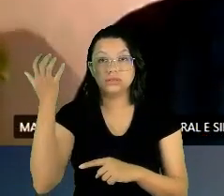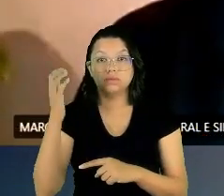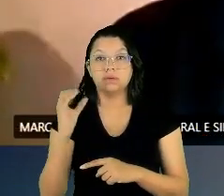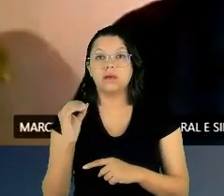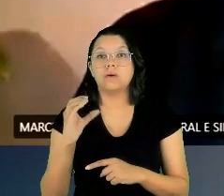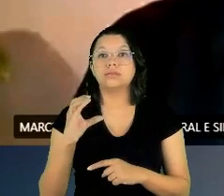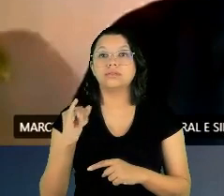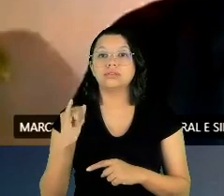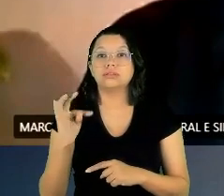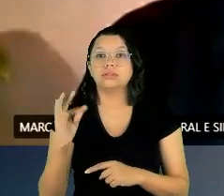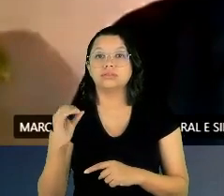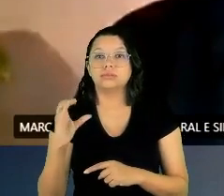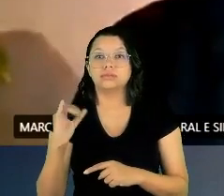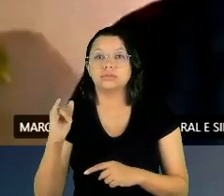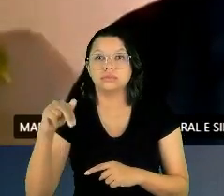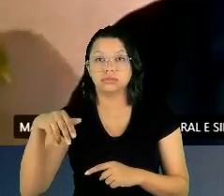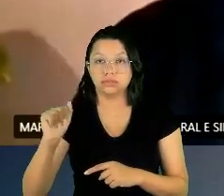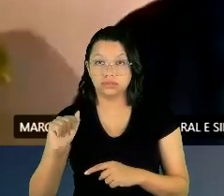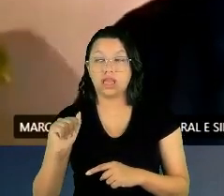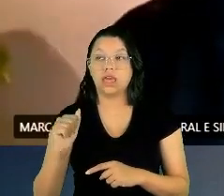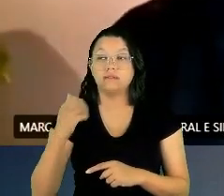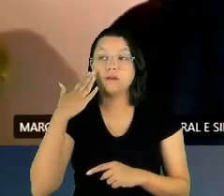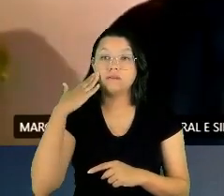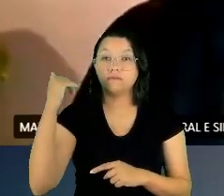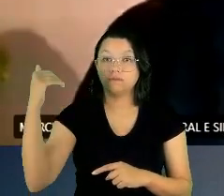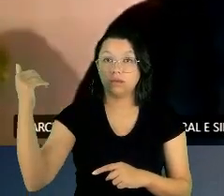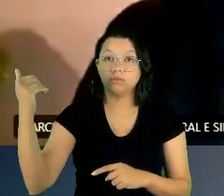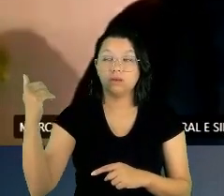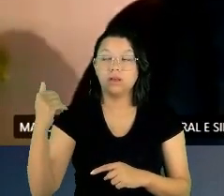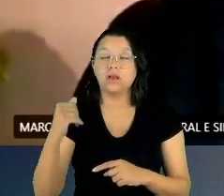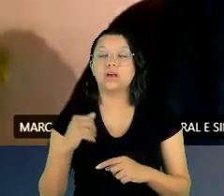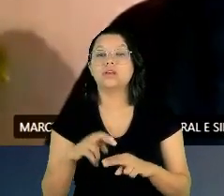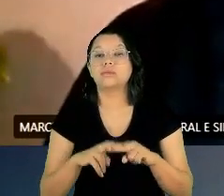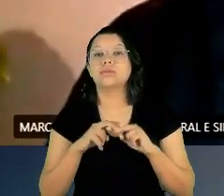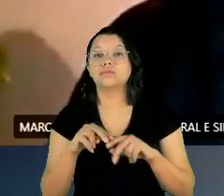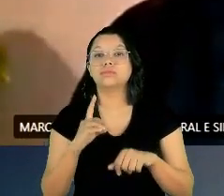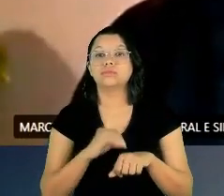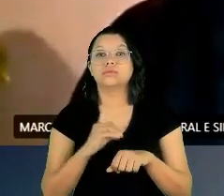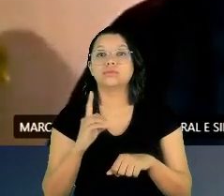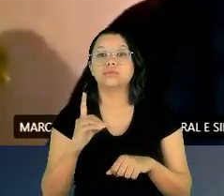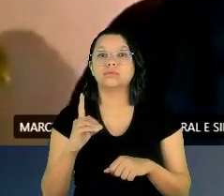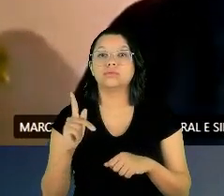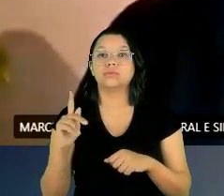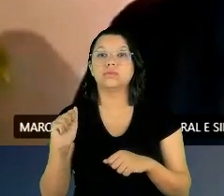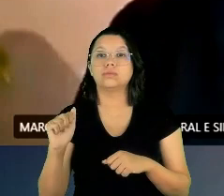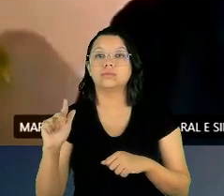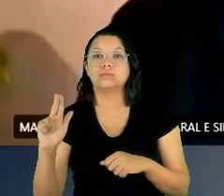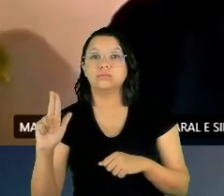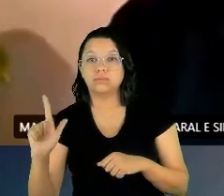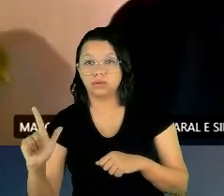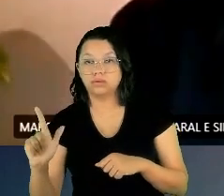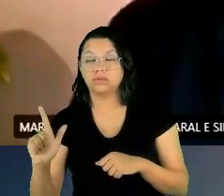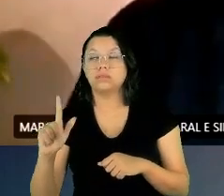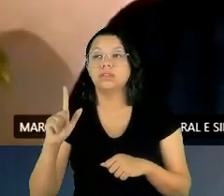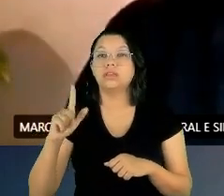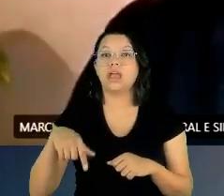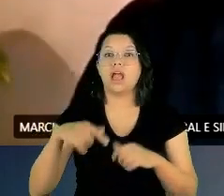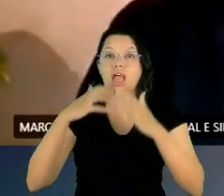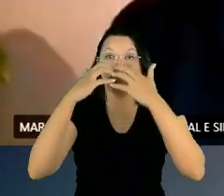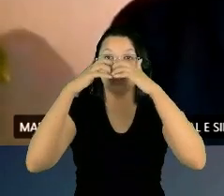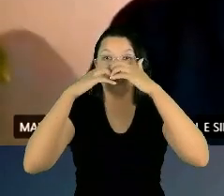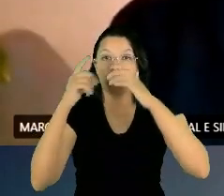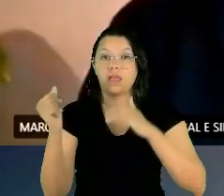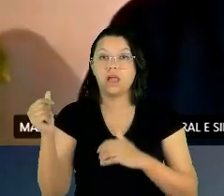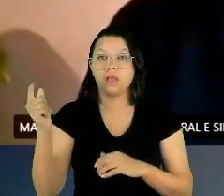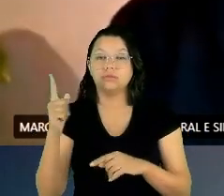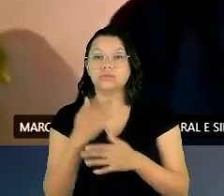é a ocitocina. A ocitocina ficou famosa pelo Dr. Paul Zak, o neuroeconomista